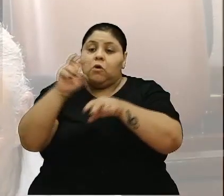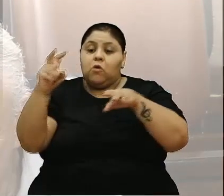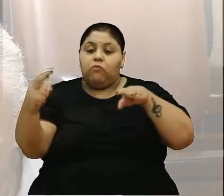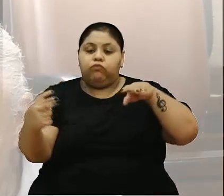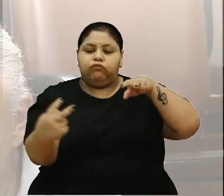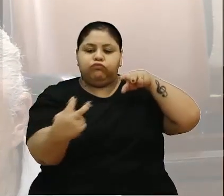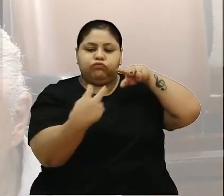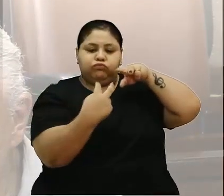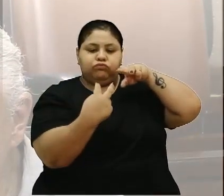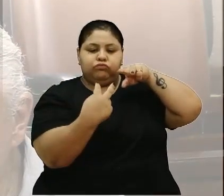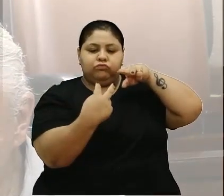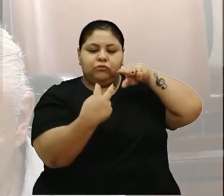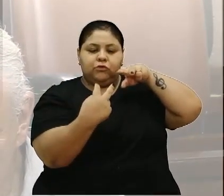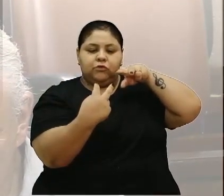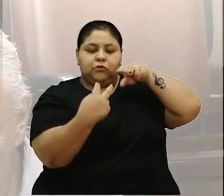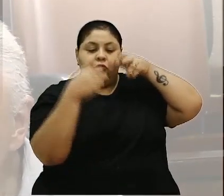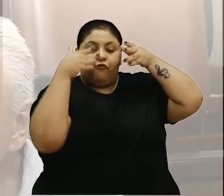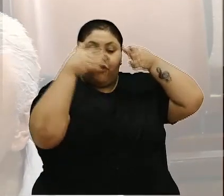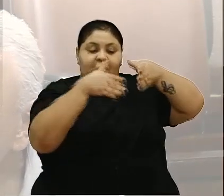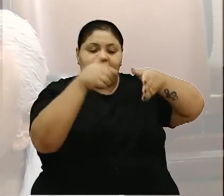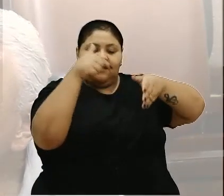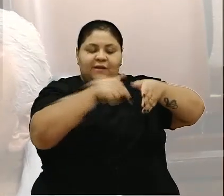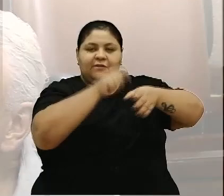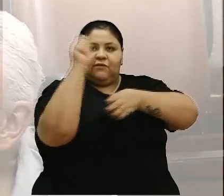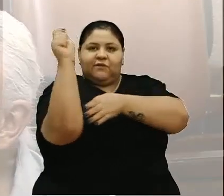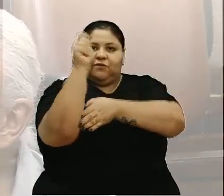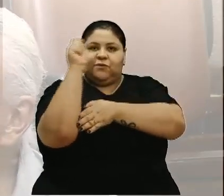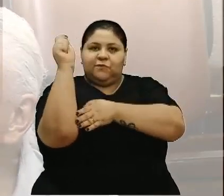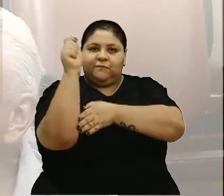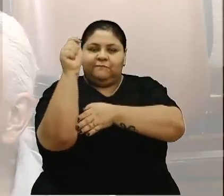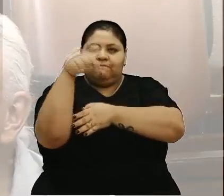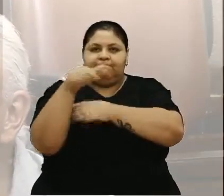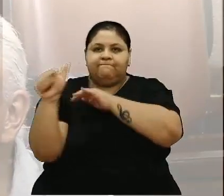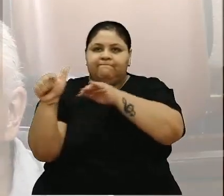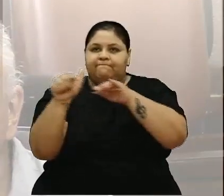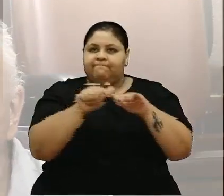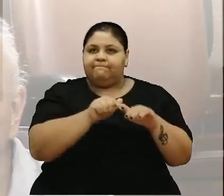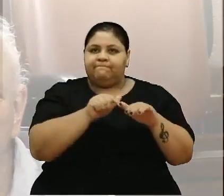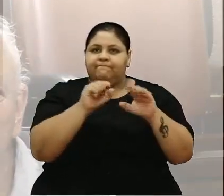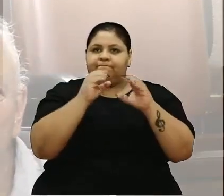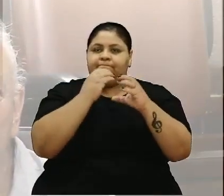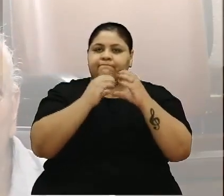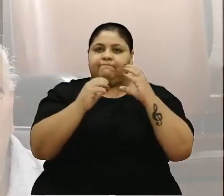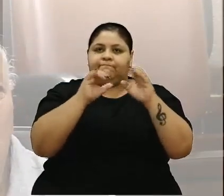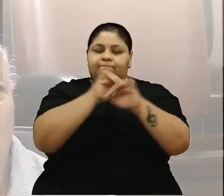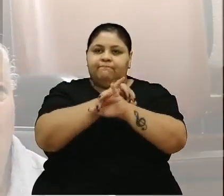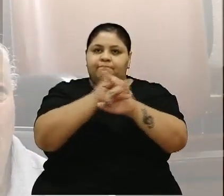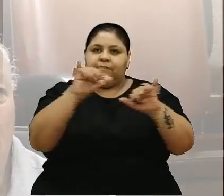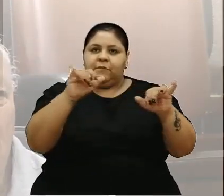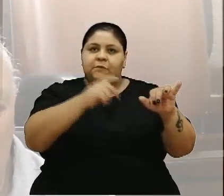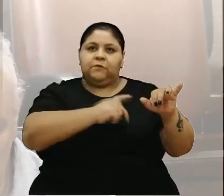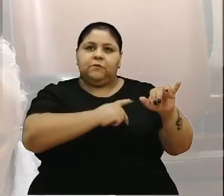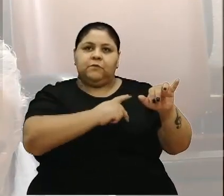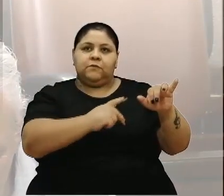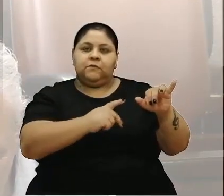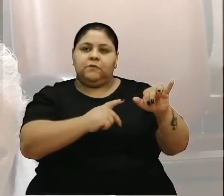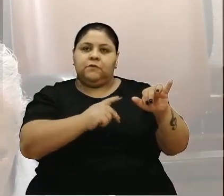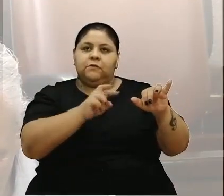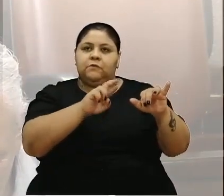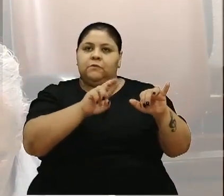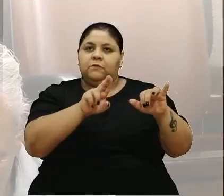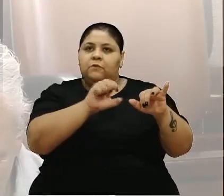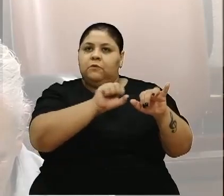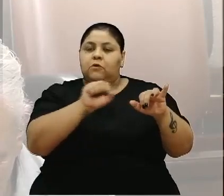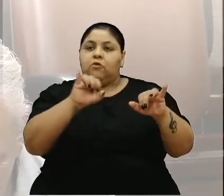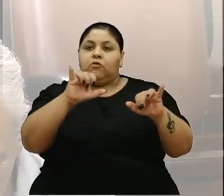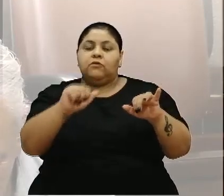o Rio Grande do Sul. Inclusive, essa semana, na imprensa, foi divulgado que o presidente da Rússia estava ligando para o presidente do